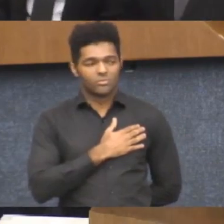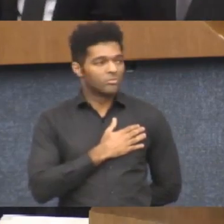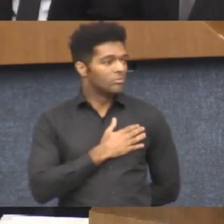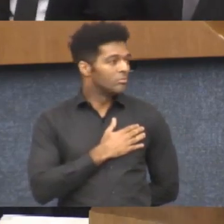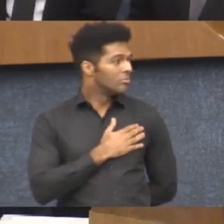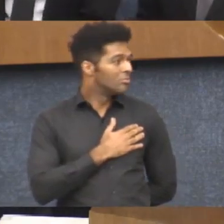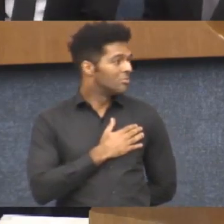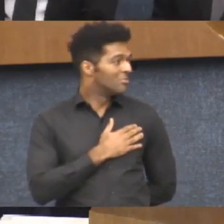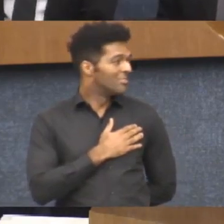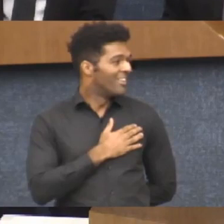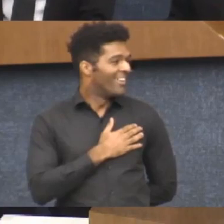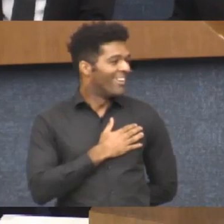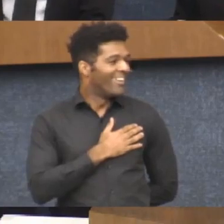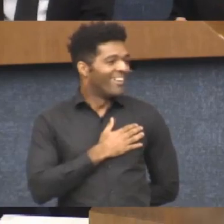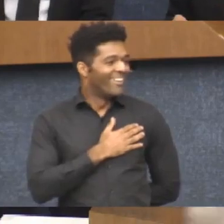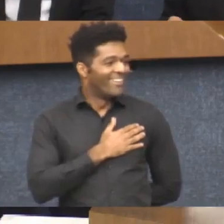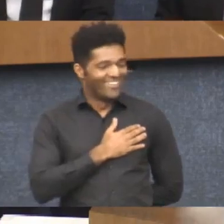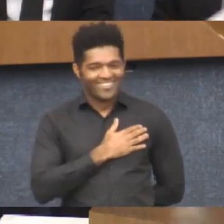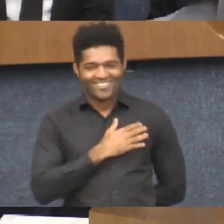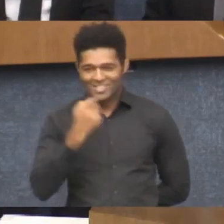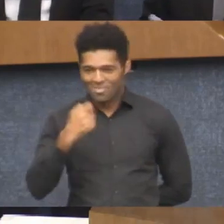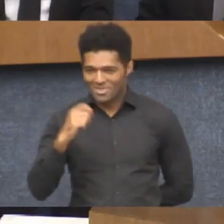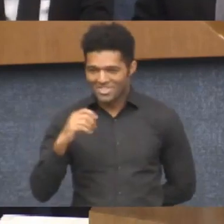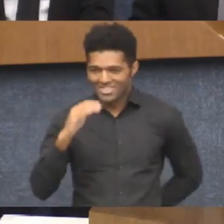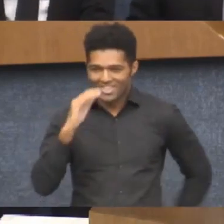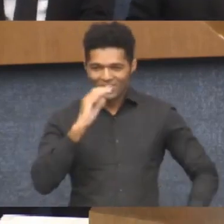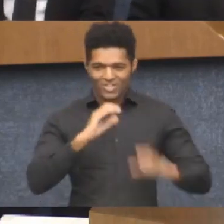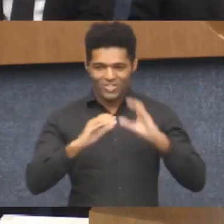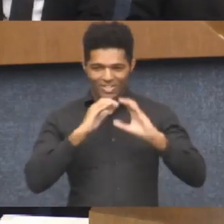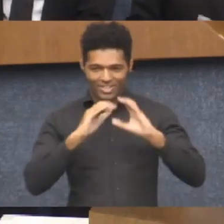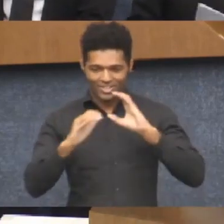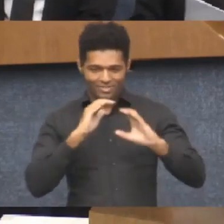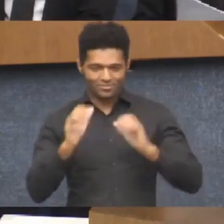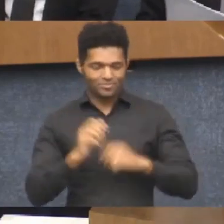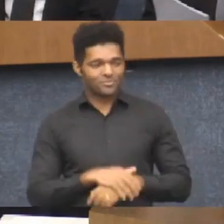Se precisar, a gente canta, né, gente? Vamos lá.